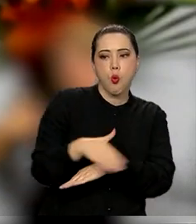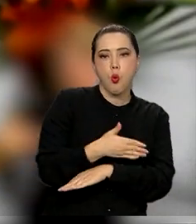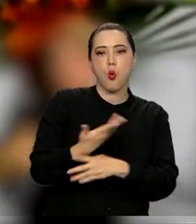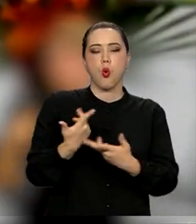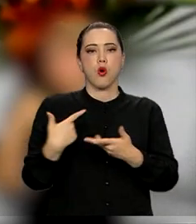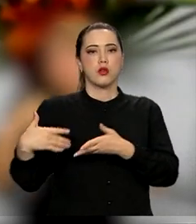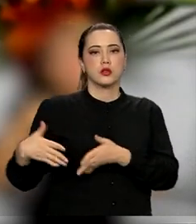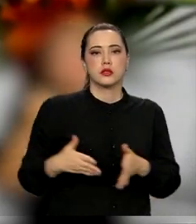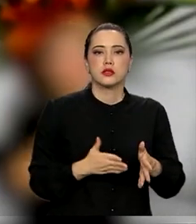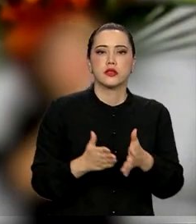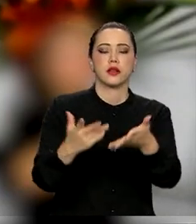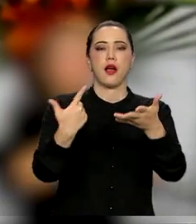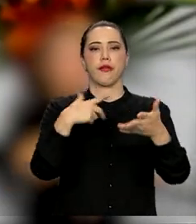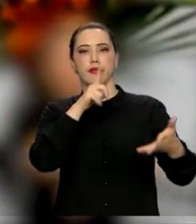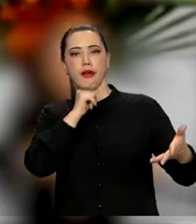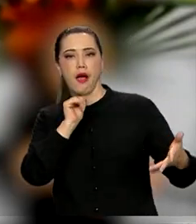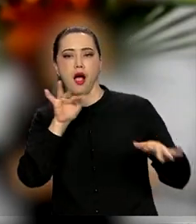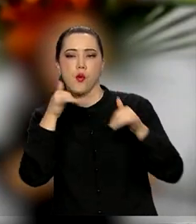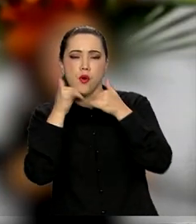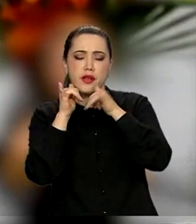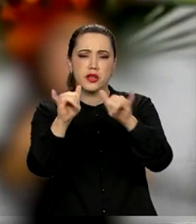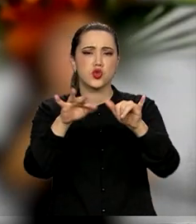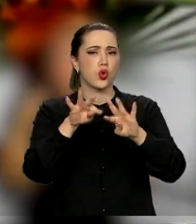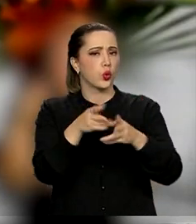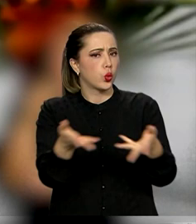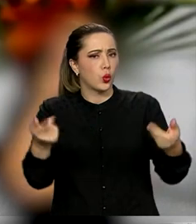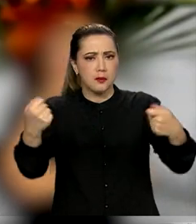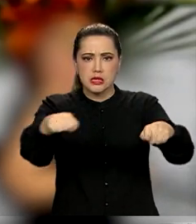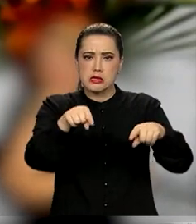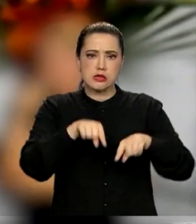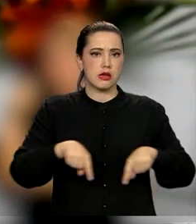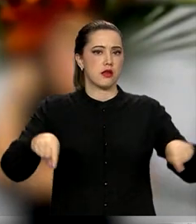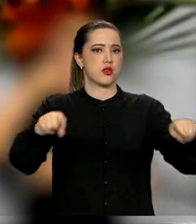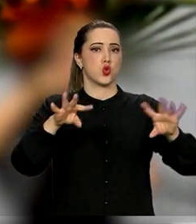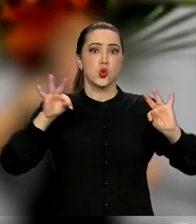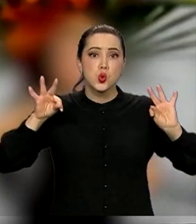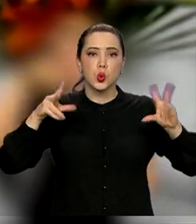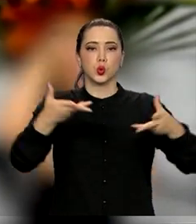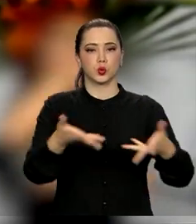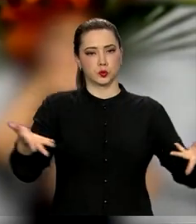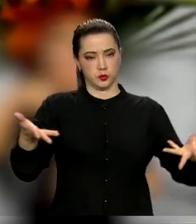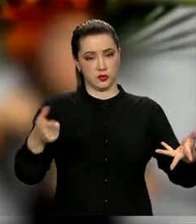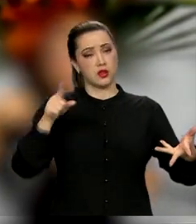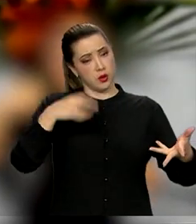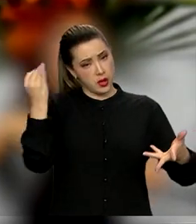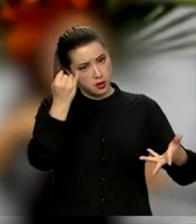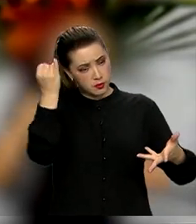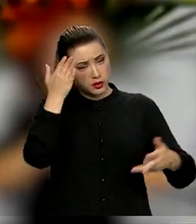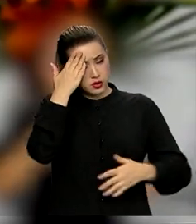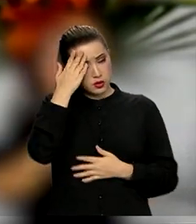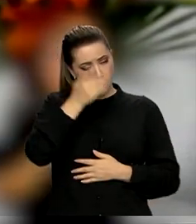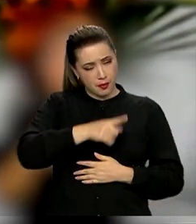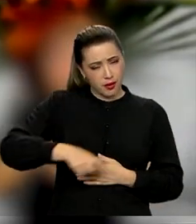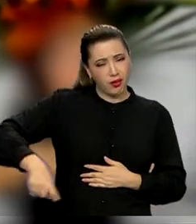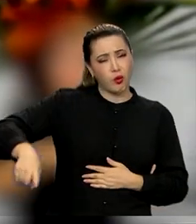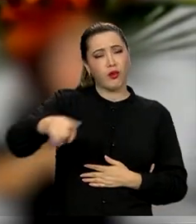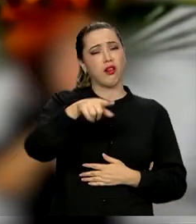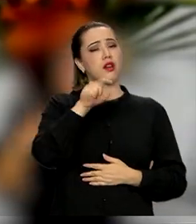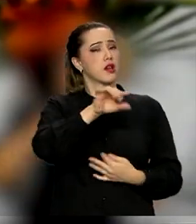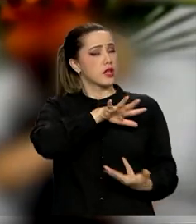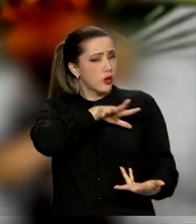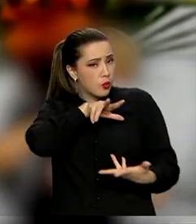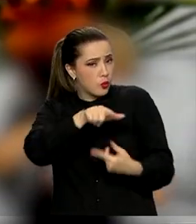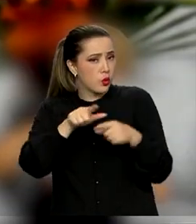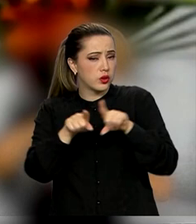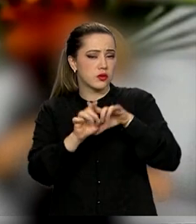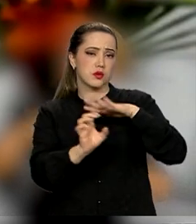de água, de energia elétrica, de tudo precisa aqui. Então é importante saber que o mundo e os empresários